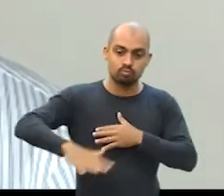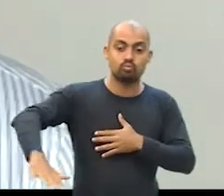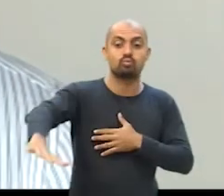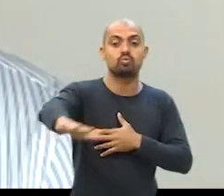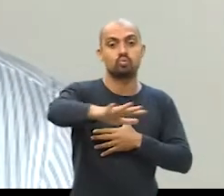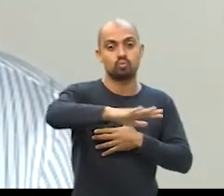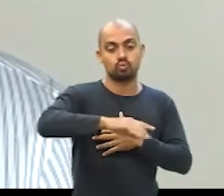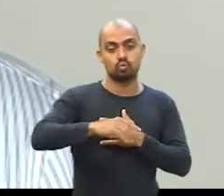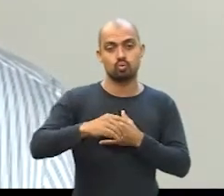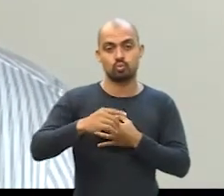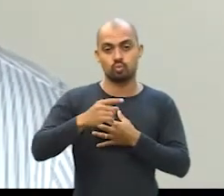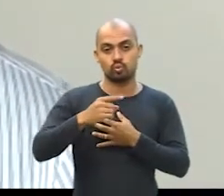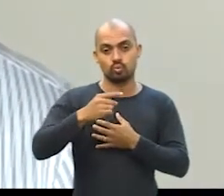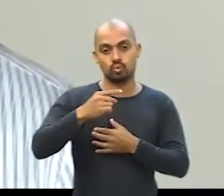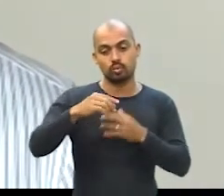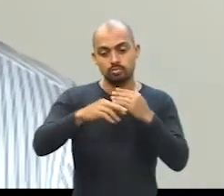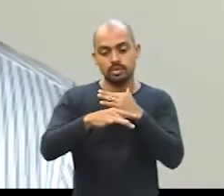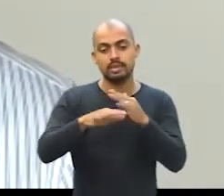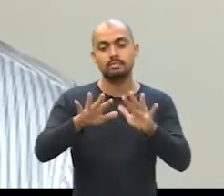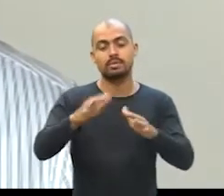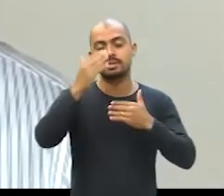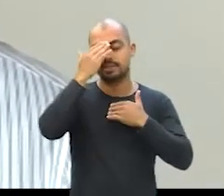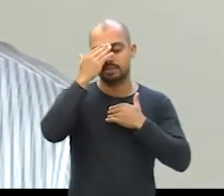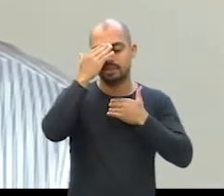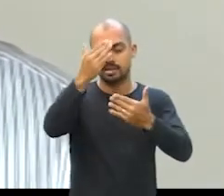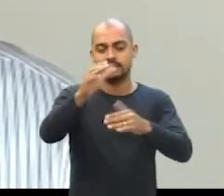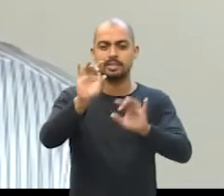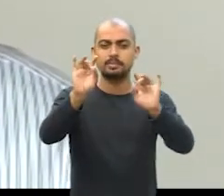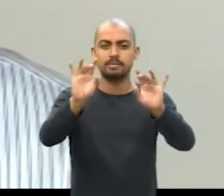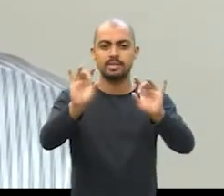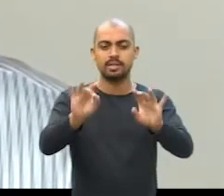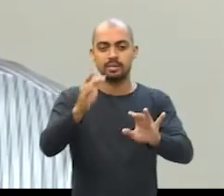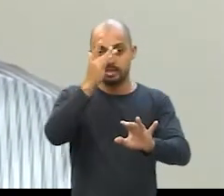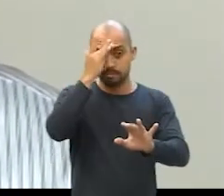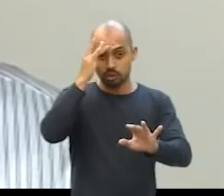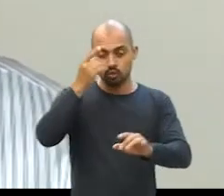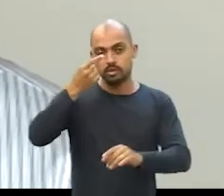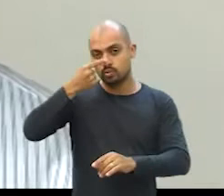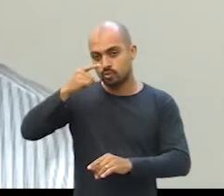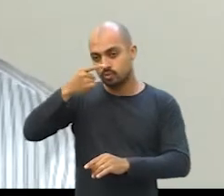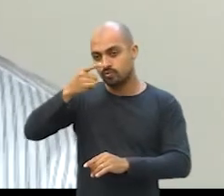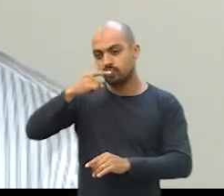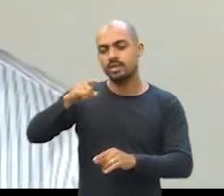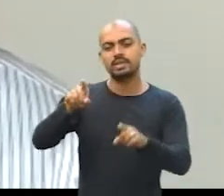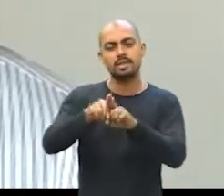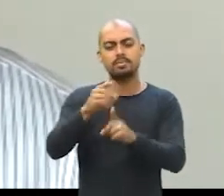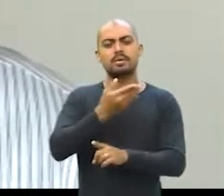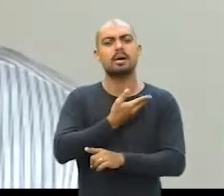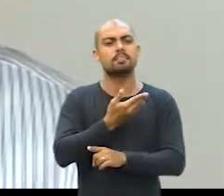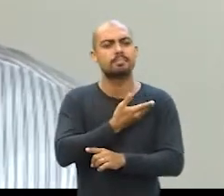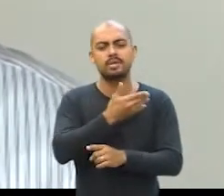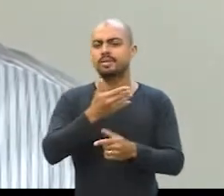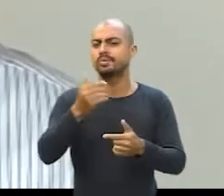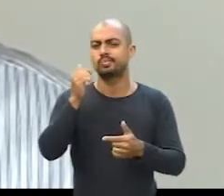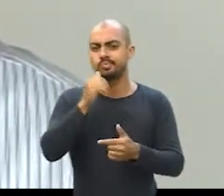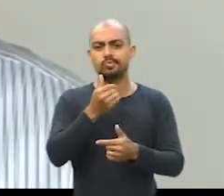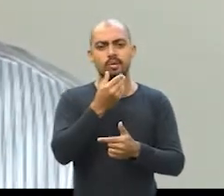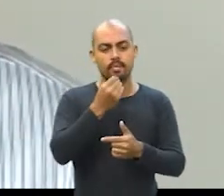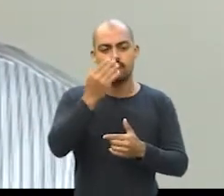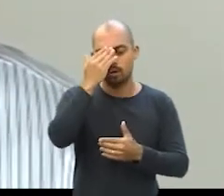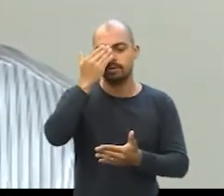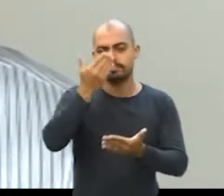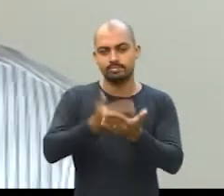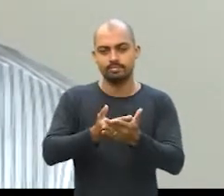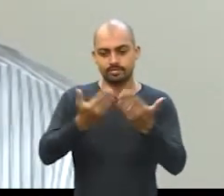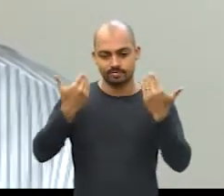a cidade, mas eu gostaria de deixar aqui um agradecimento especial a todos os moradores do Distrito do Ouro Verde, todos os amigos, colegas